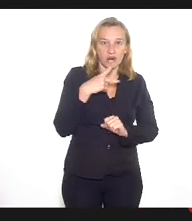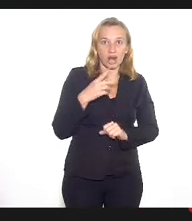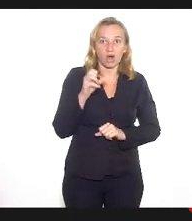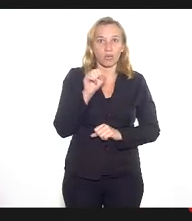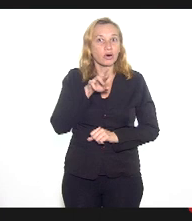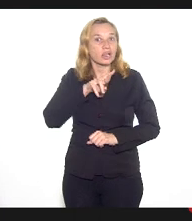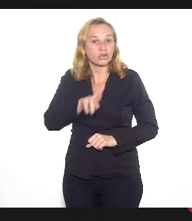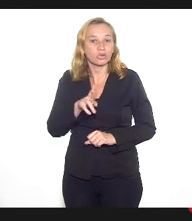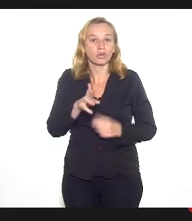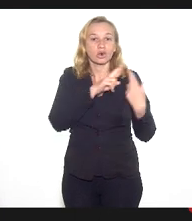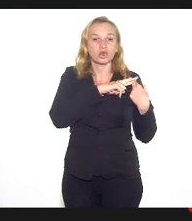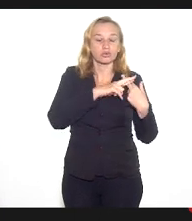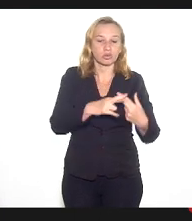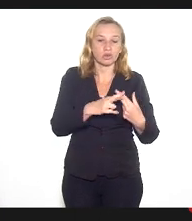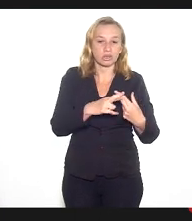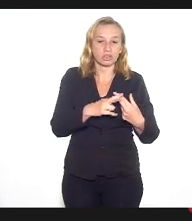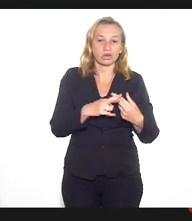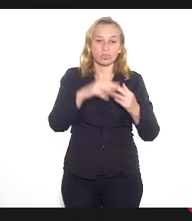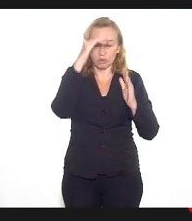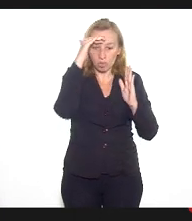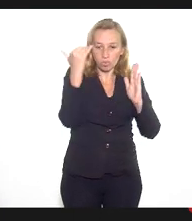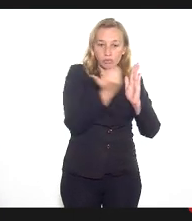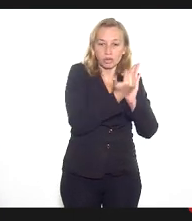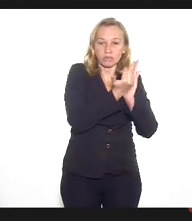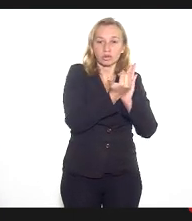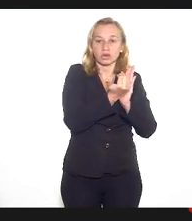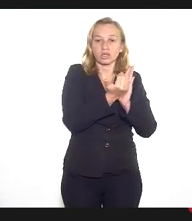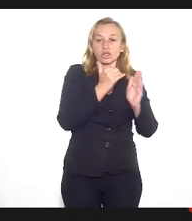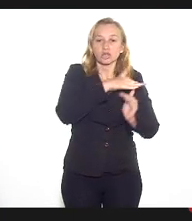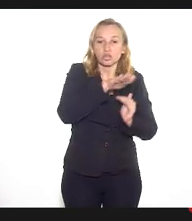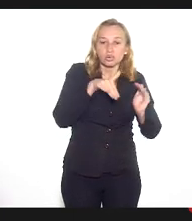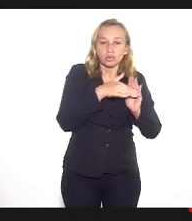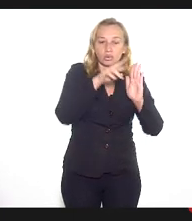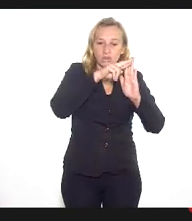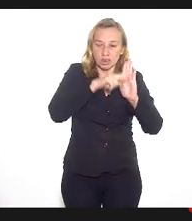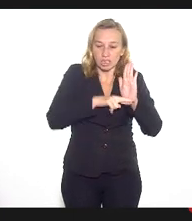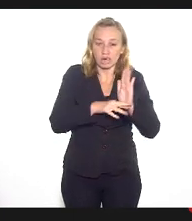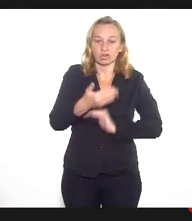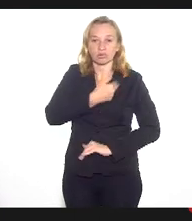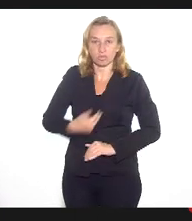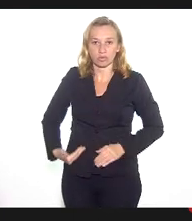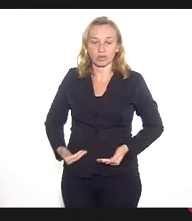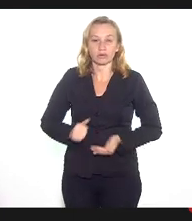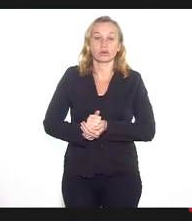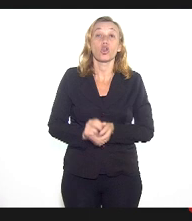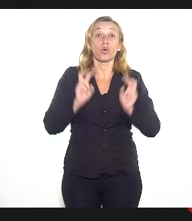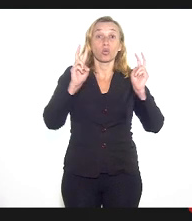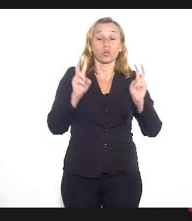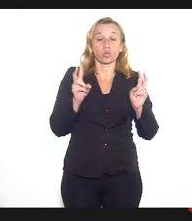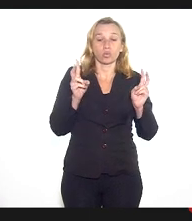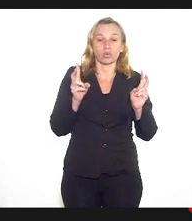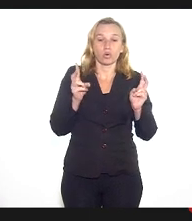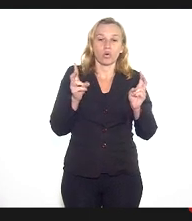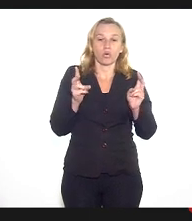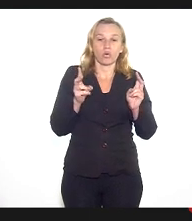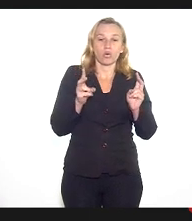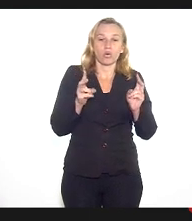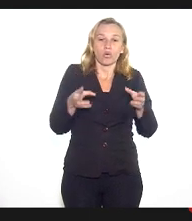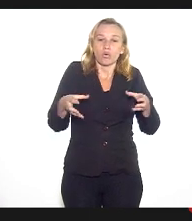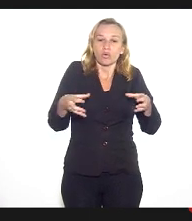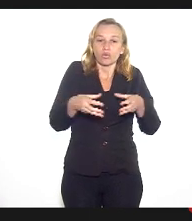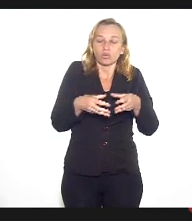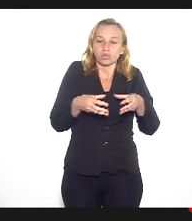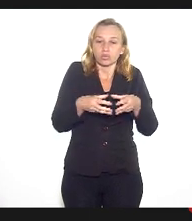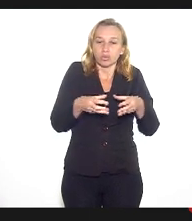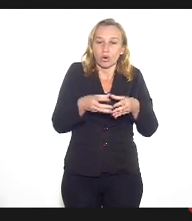o responsável pelo cumprimento das obrigações de todos os consorciados perante o governo. O fato de ser uma operação em consórcio